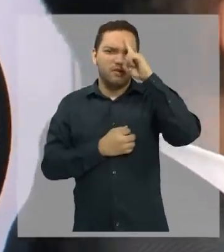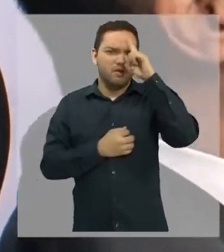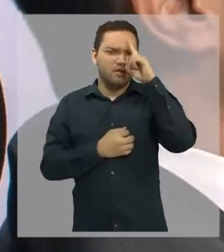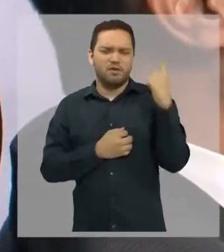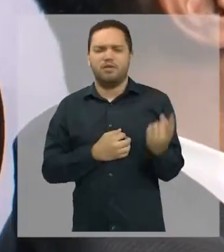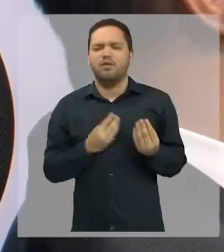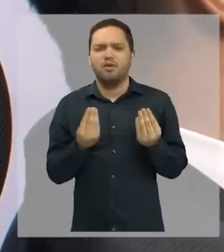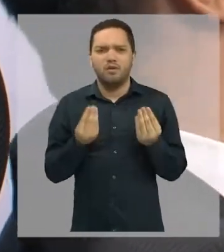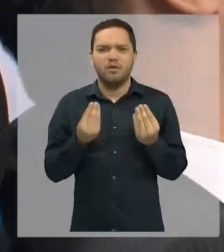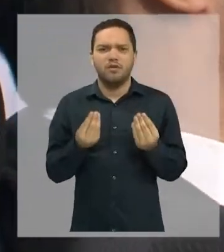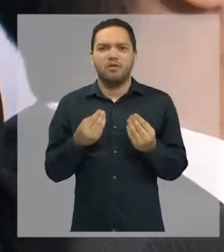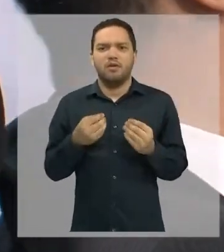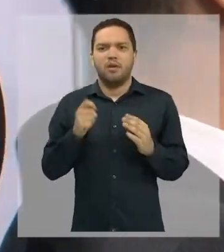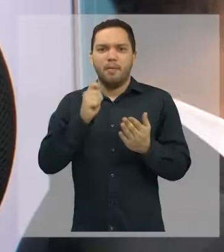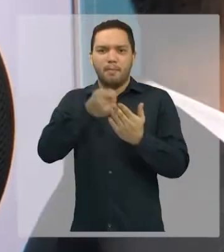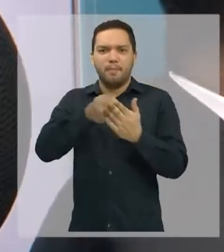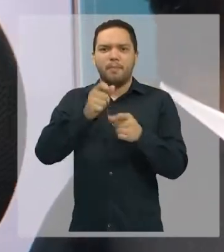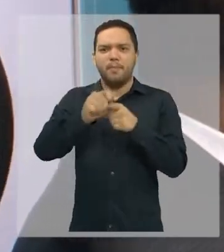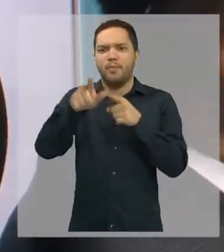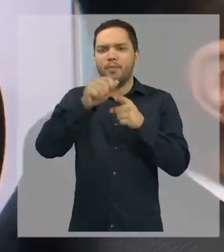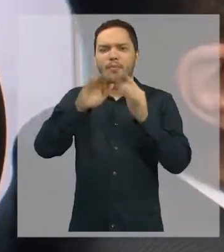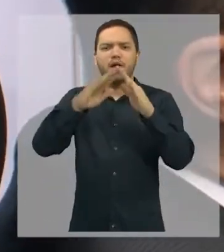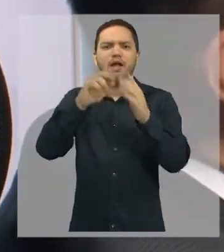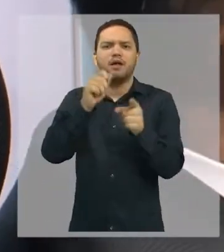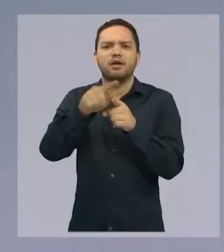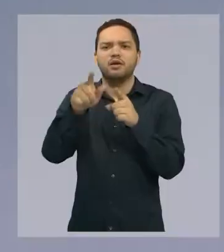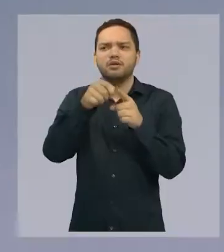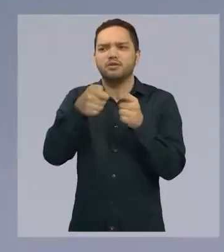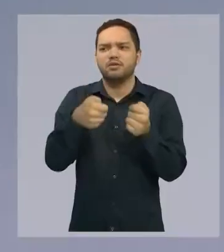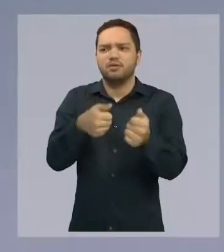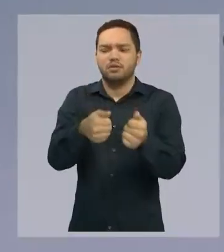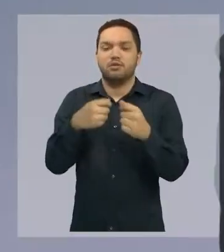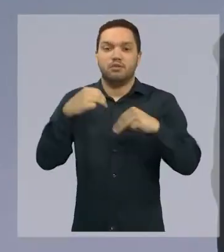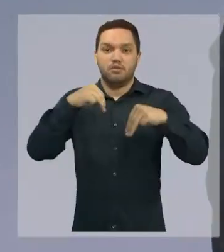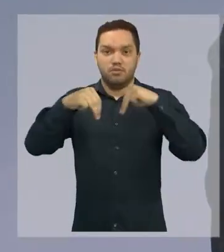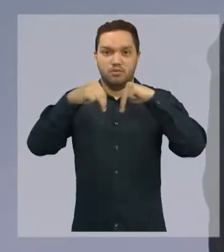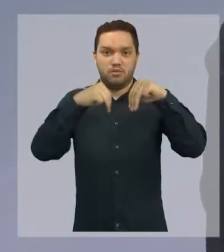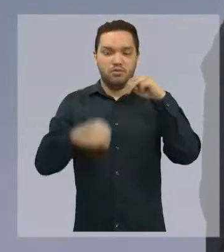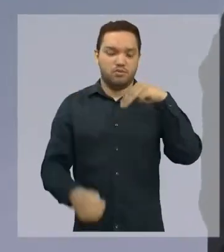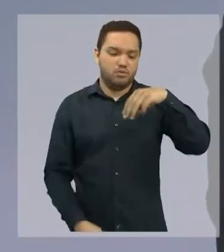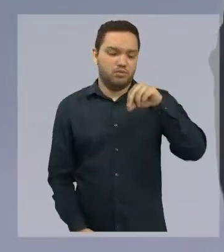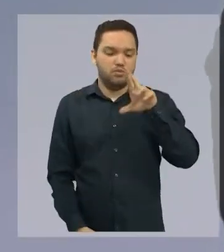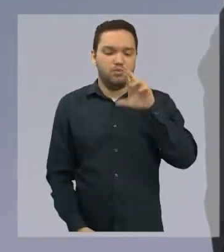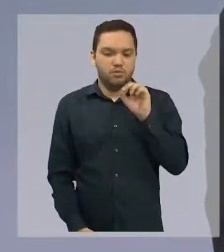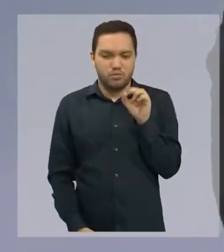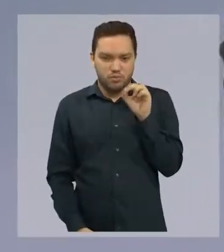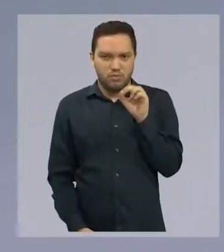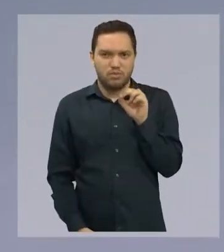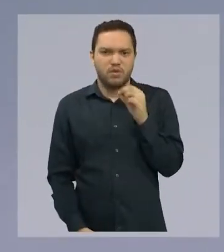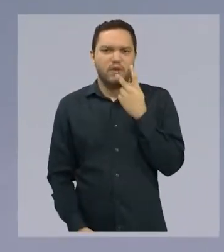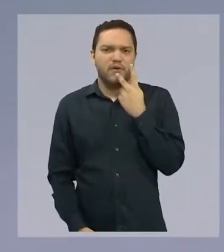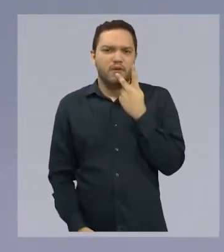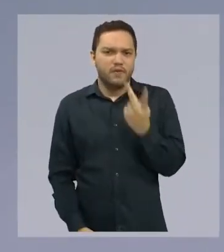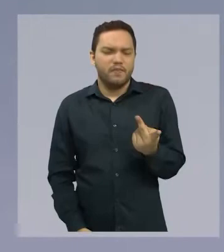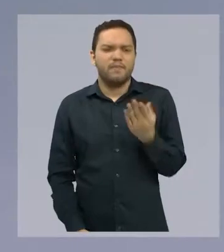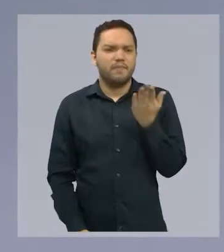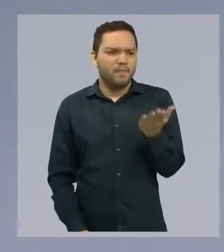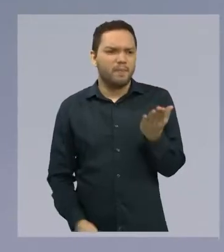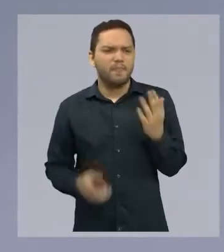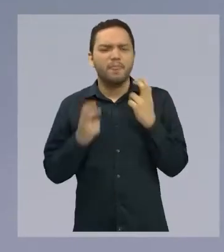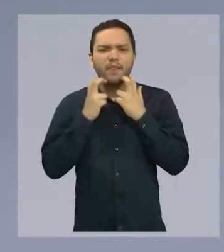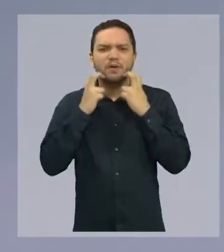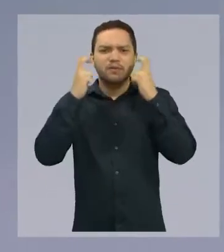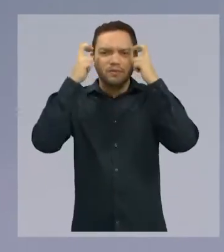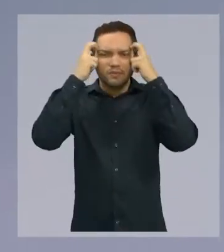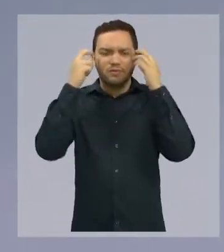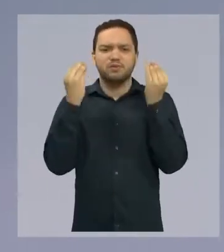vexame. Auxílio moradia é ridículo, é uma vergonha. Até o ministro Sérgio Moro, no Roda Viva, defendeu. É uma vergonha, é